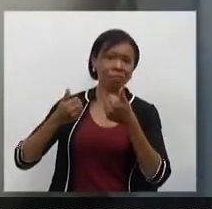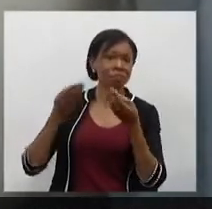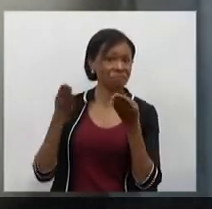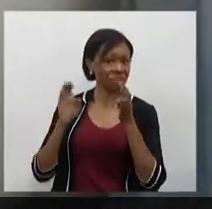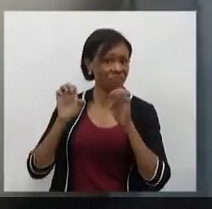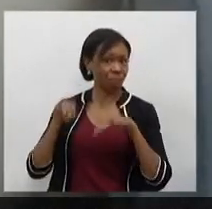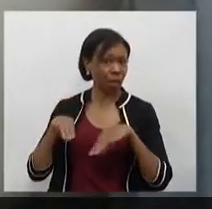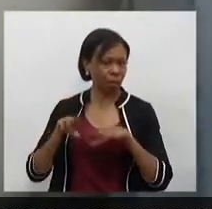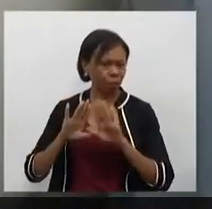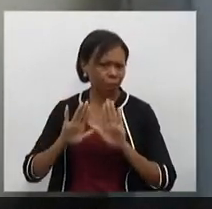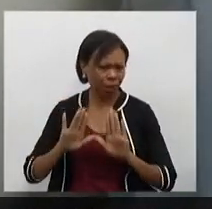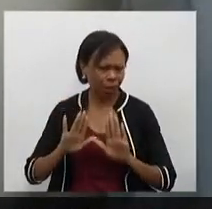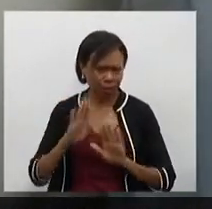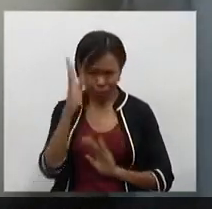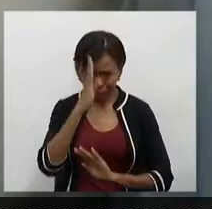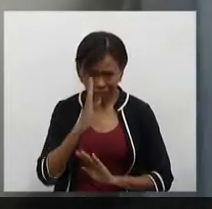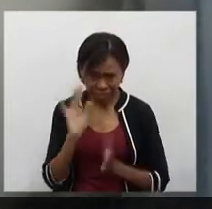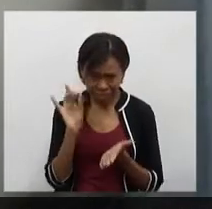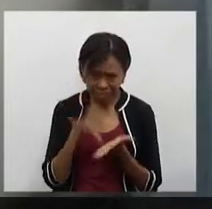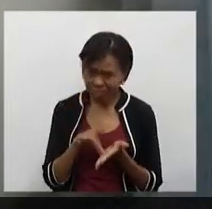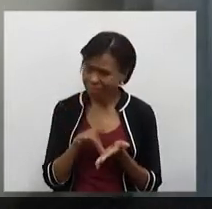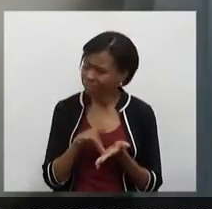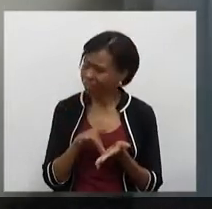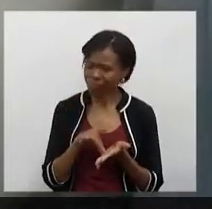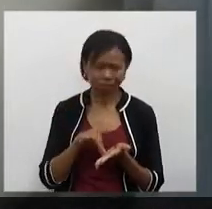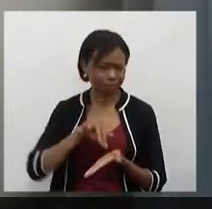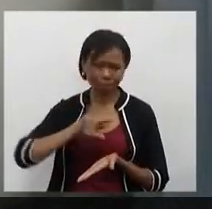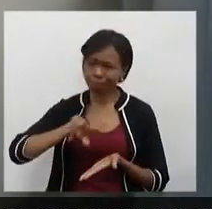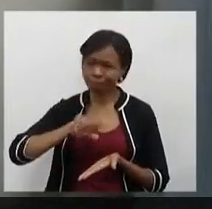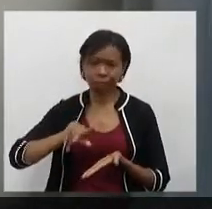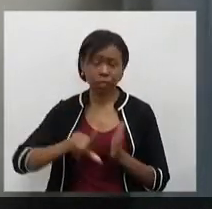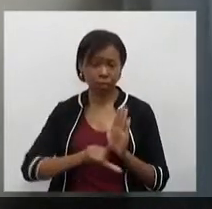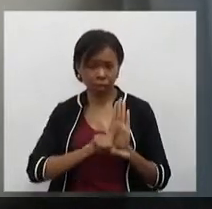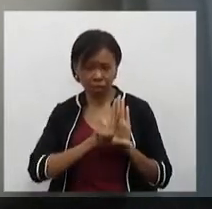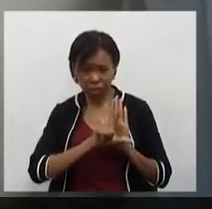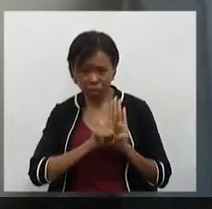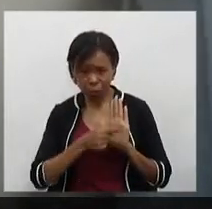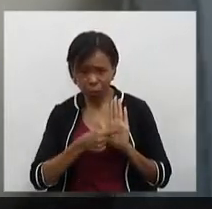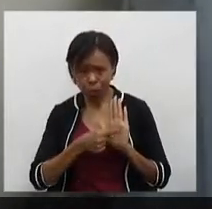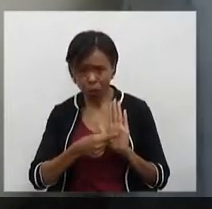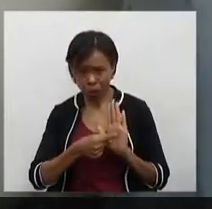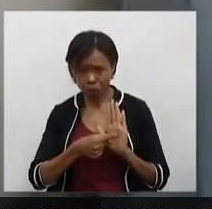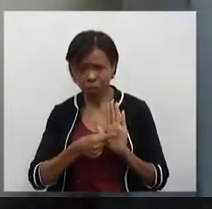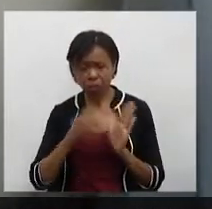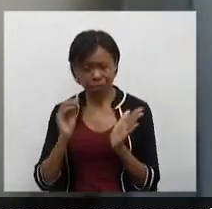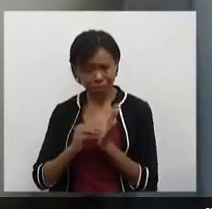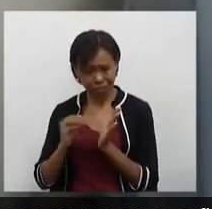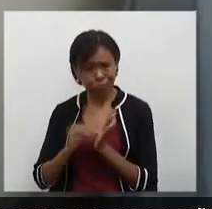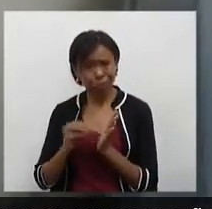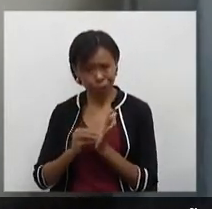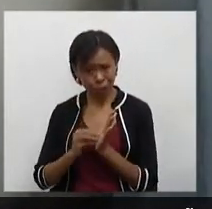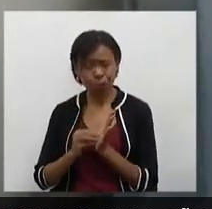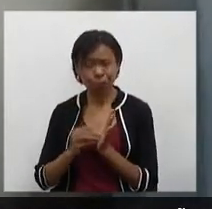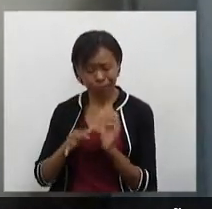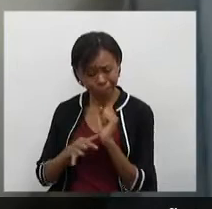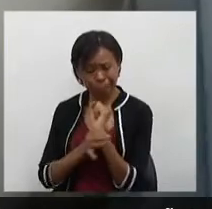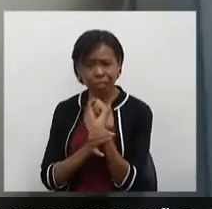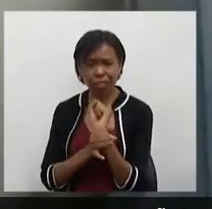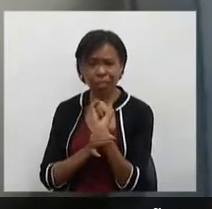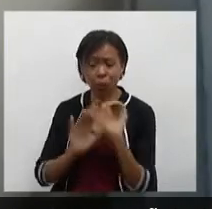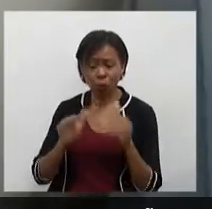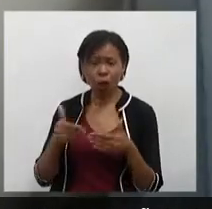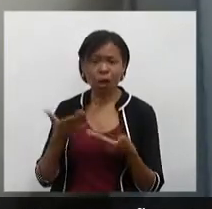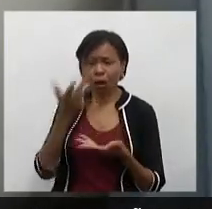não é essa. Né? Quando uma lei ela traz aqui que a vulnerabilidade das pessoas, né, com deficiência ou com autismo, ela